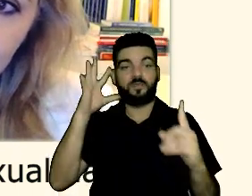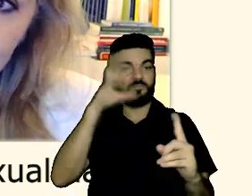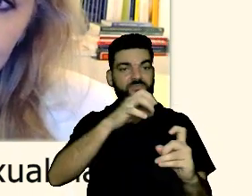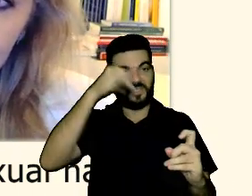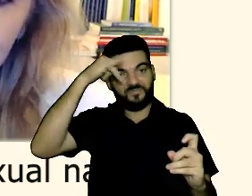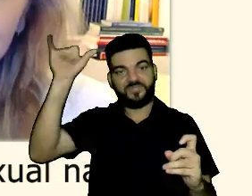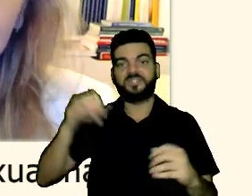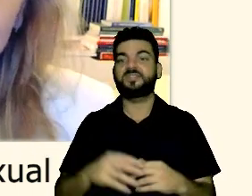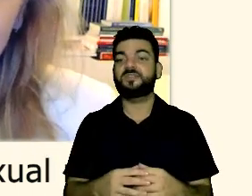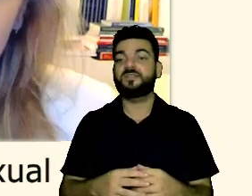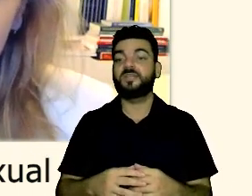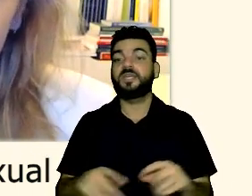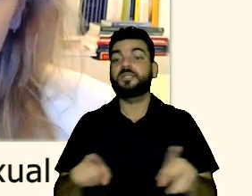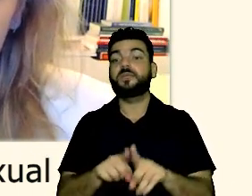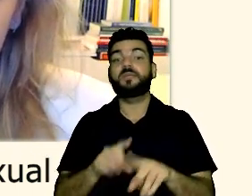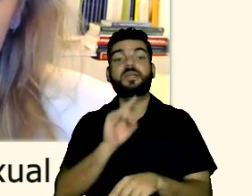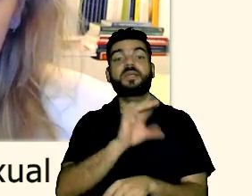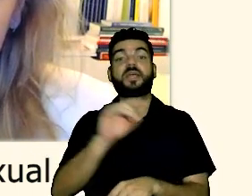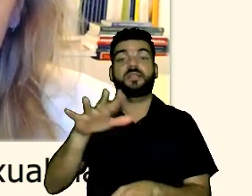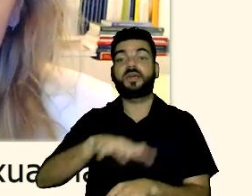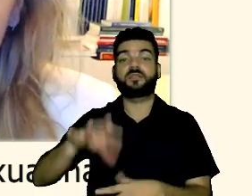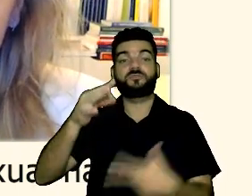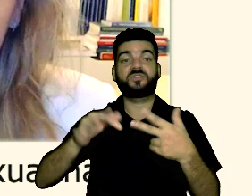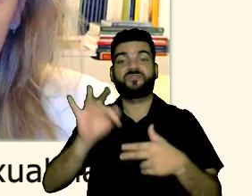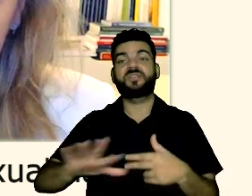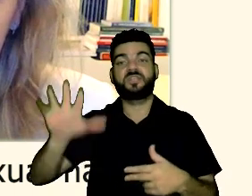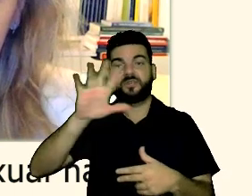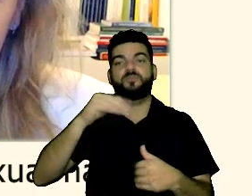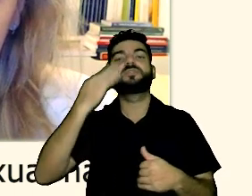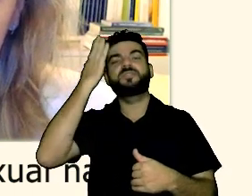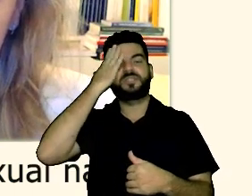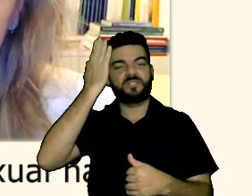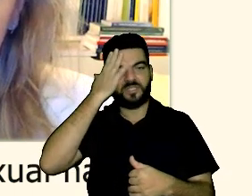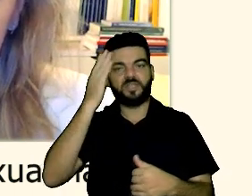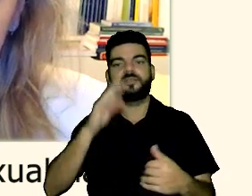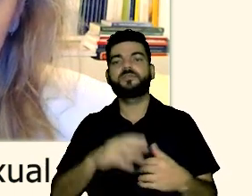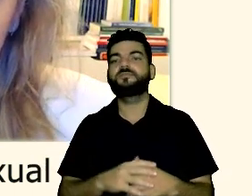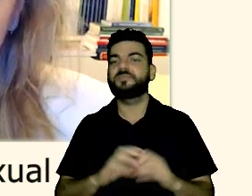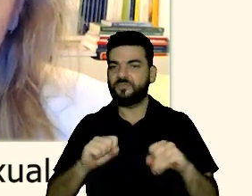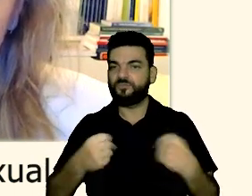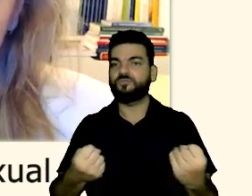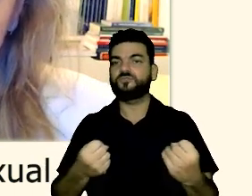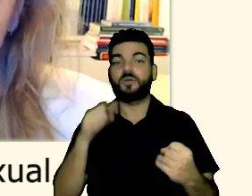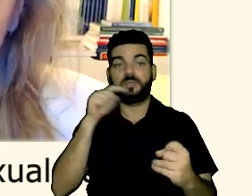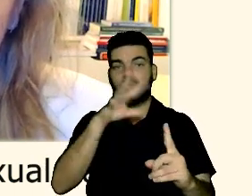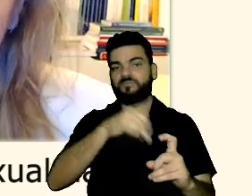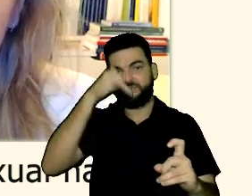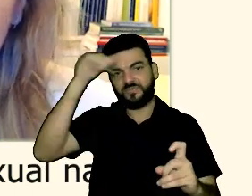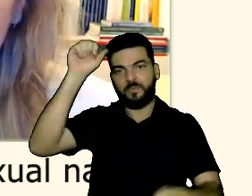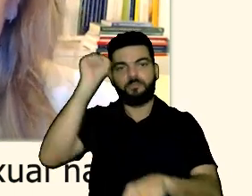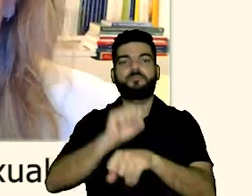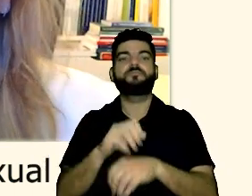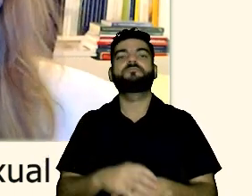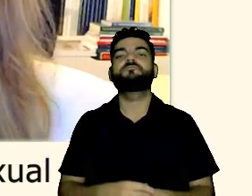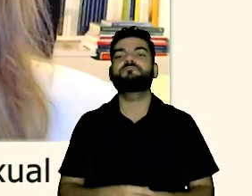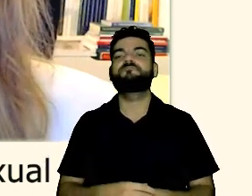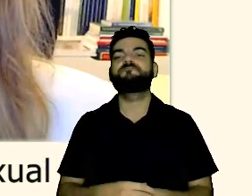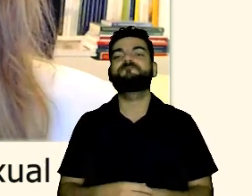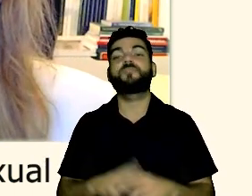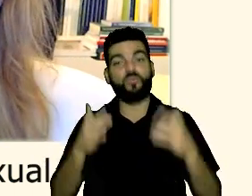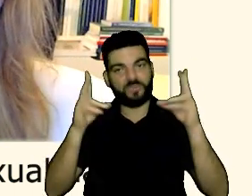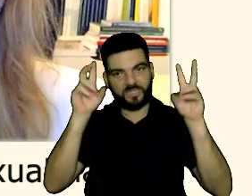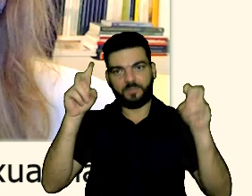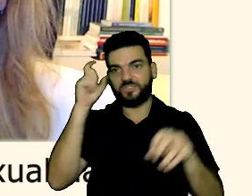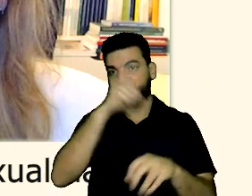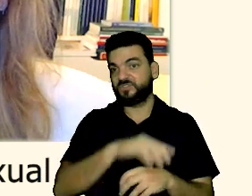da ouvidoria, acolhendo e orientando de forma individual e institucionalmente sobre a prevenção ao assédio. E é importante que as várias